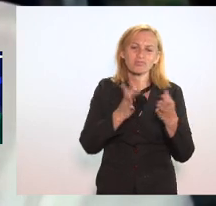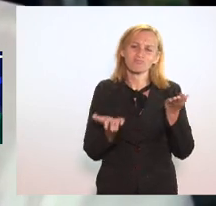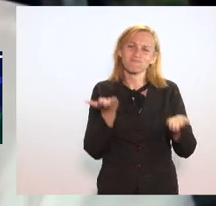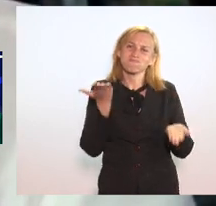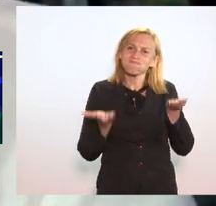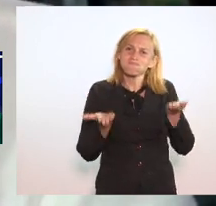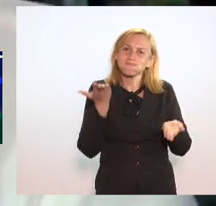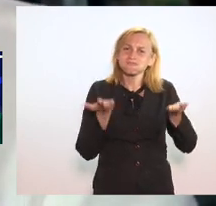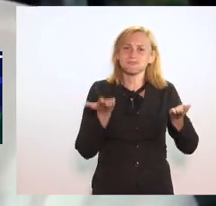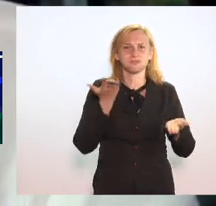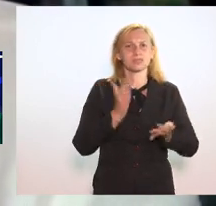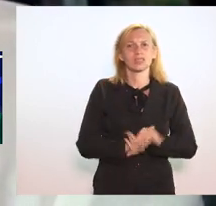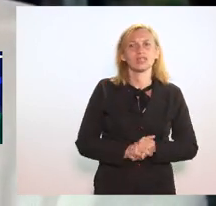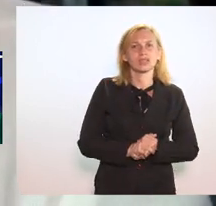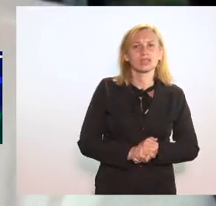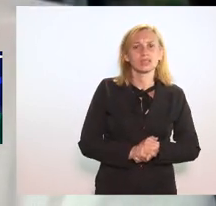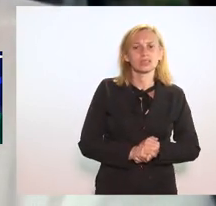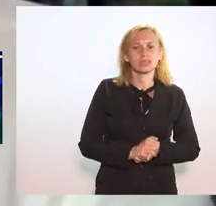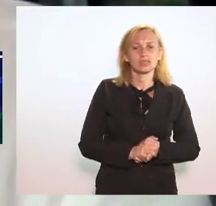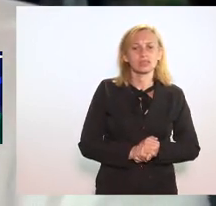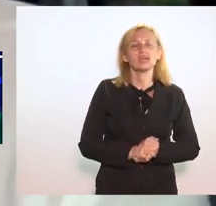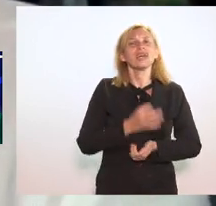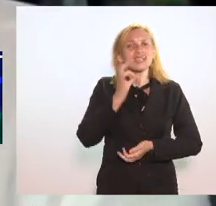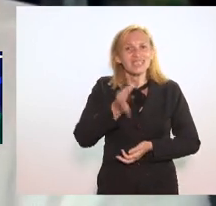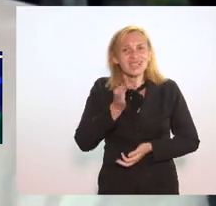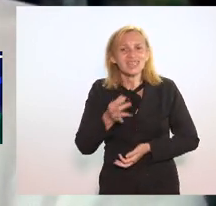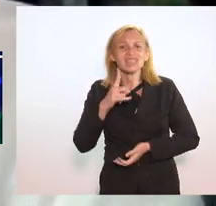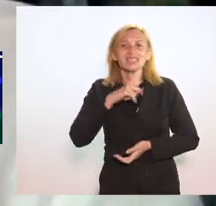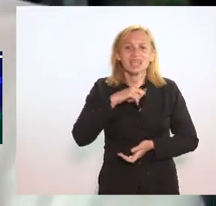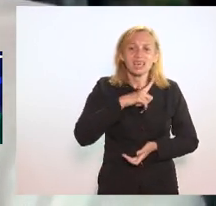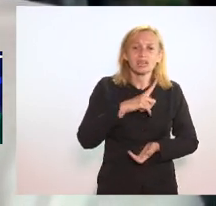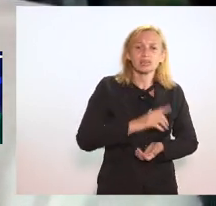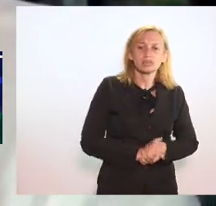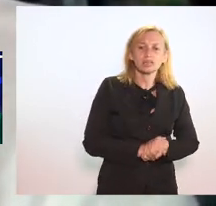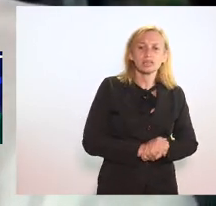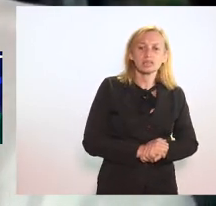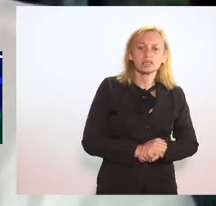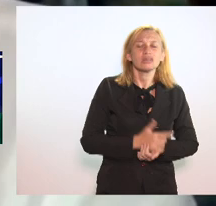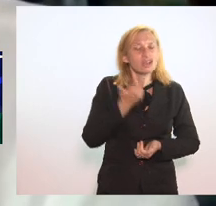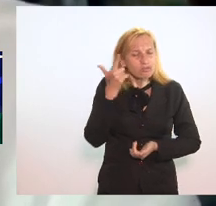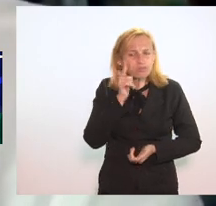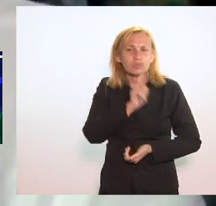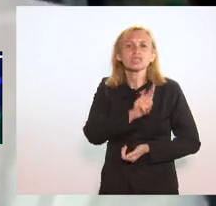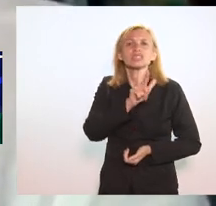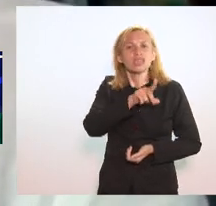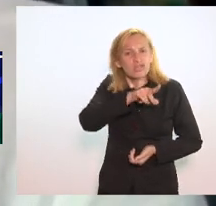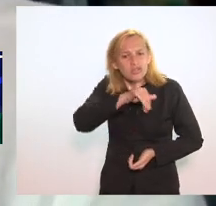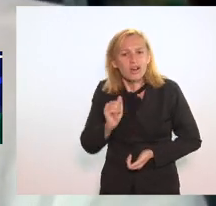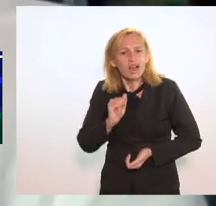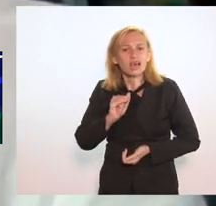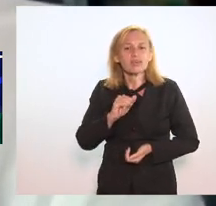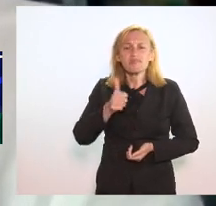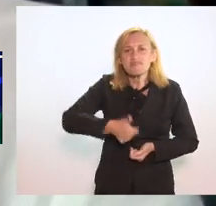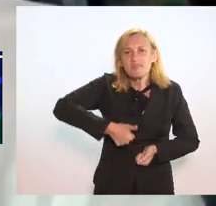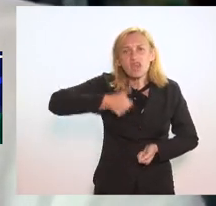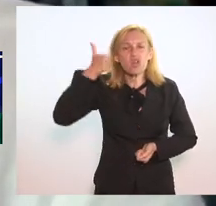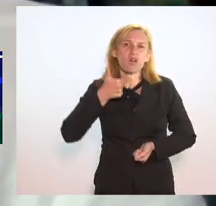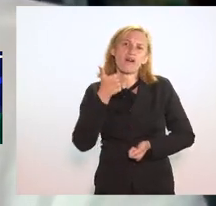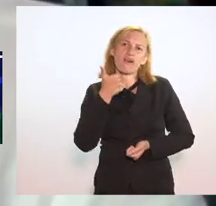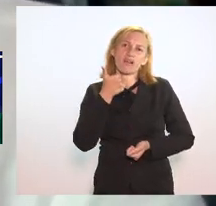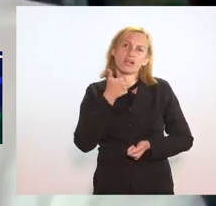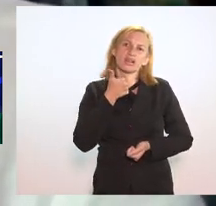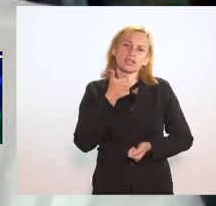equilíbrio aí eu tenho certeza que ele vai conseguir é melhorar e